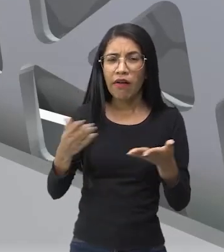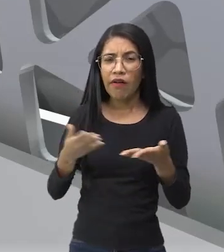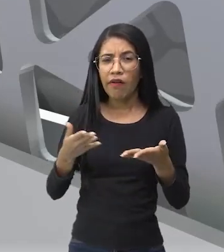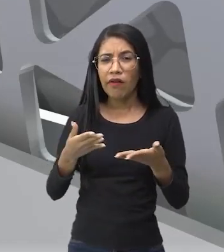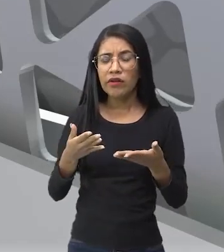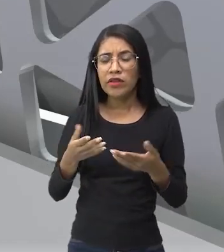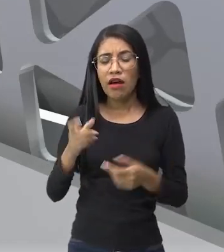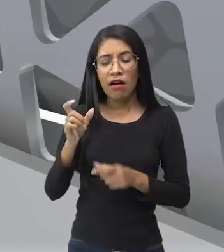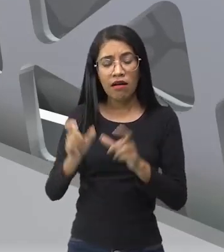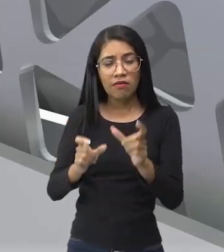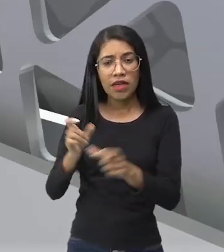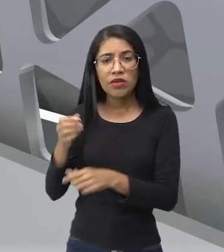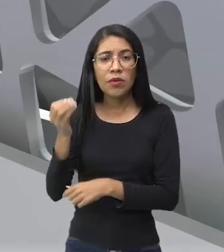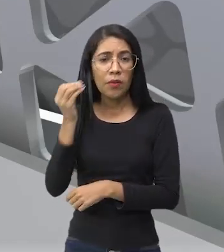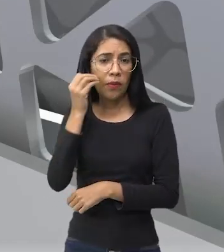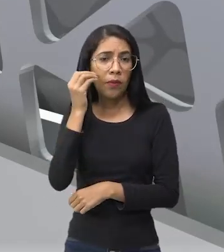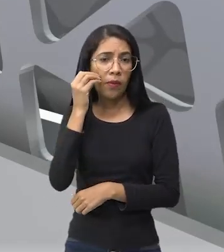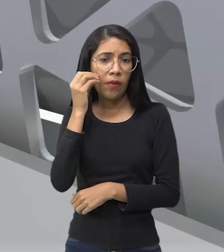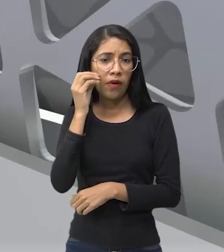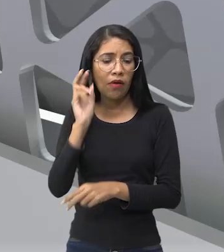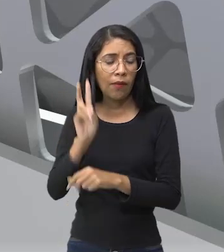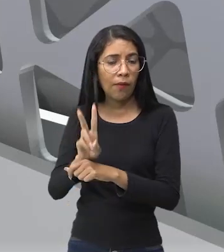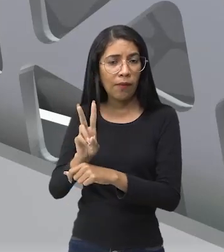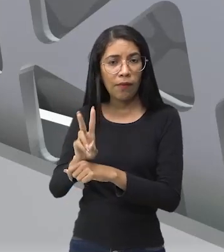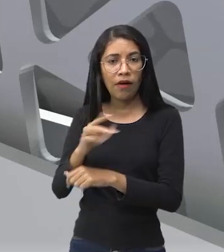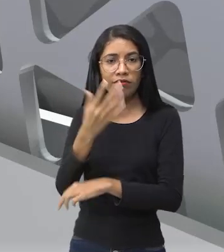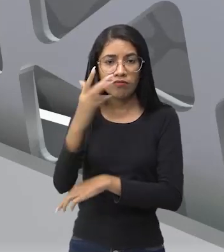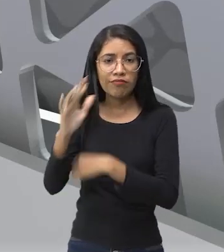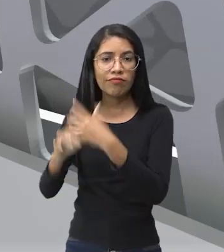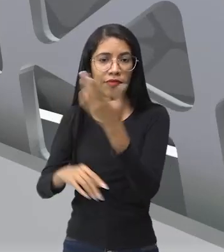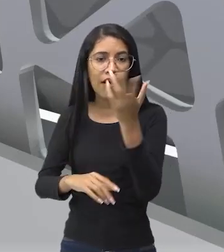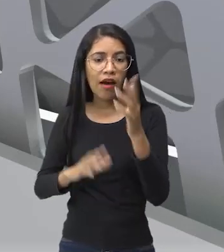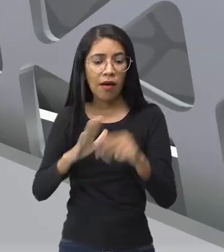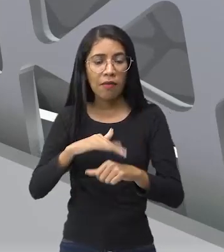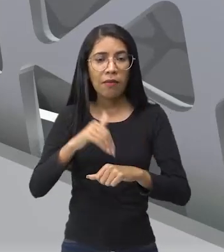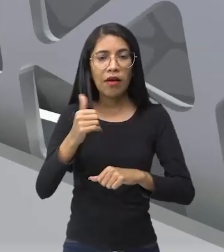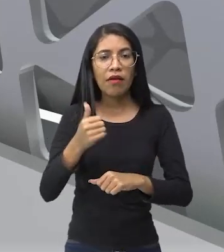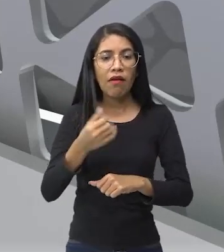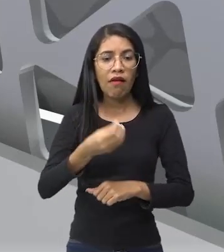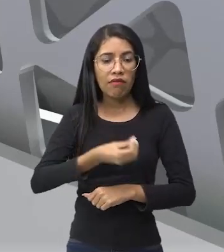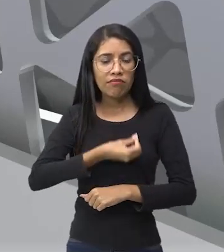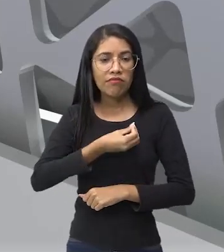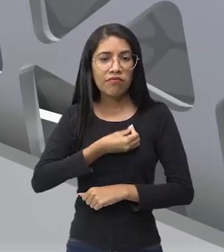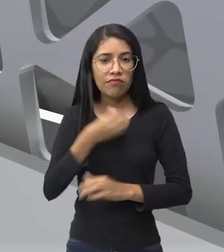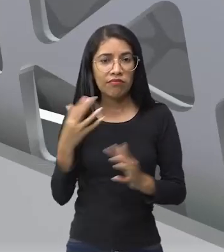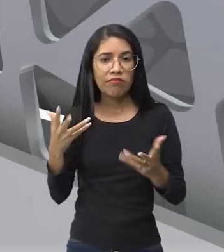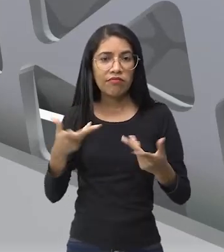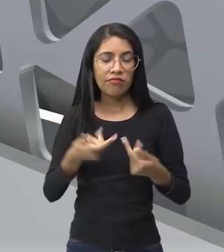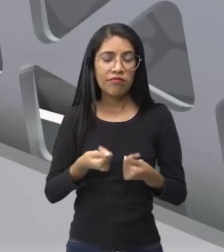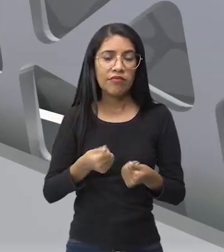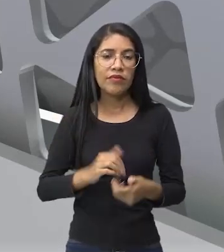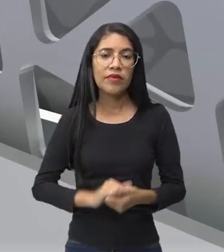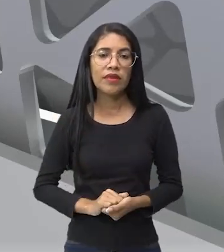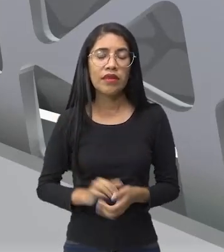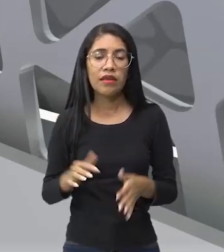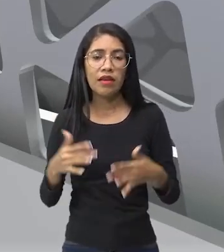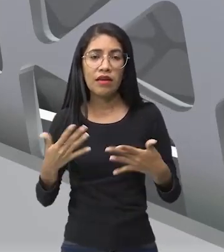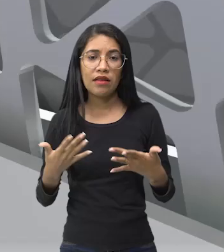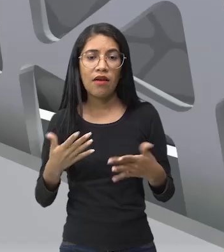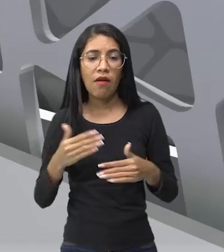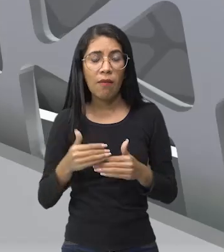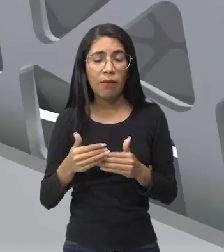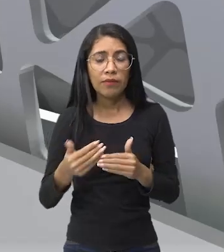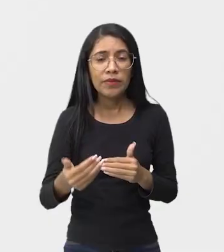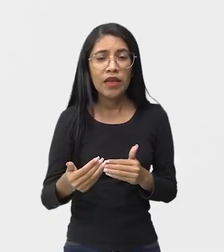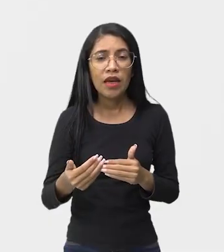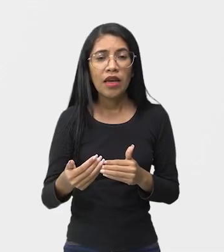pessoas tentando preservar o meio ambiente para ter uma melhor qualidade de vida, tá bom? Então, a